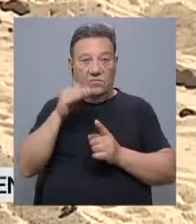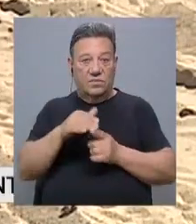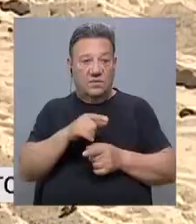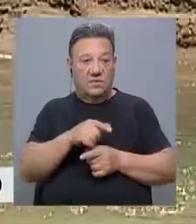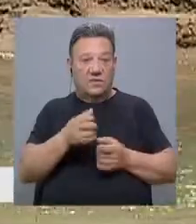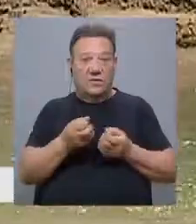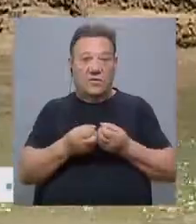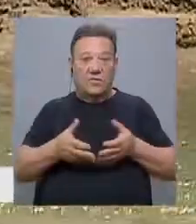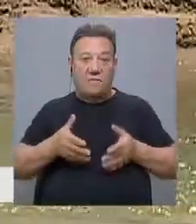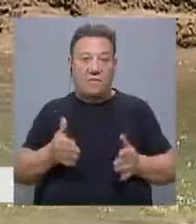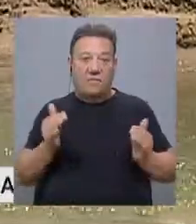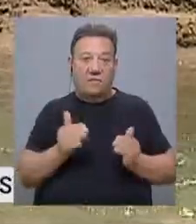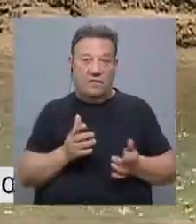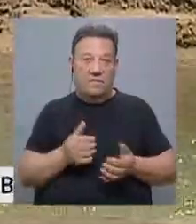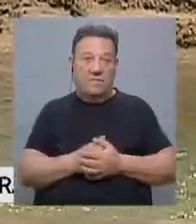mesma desova.